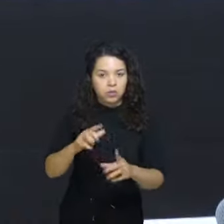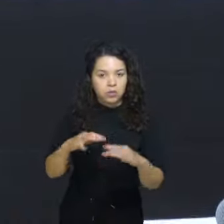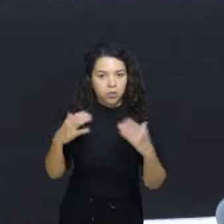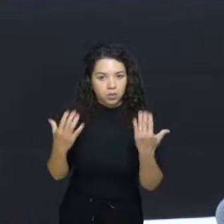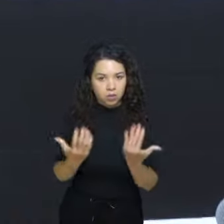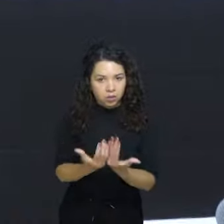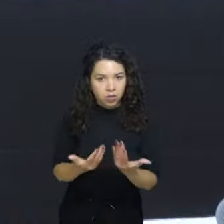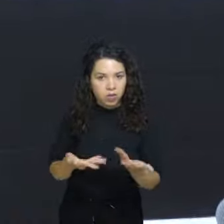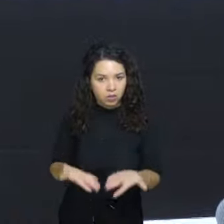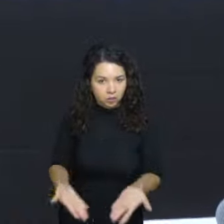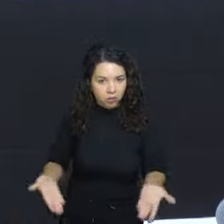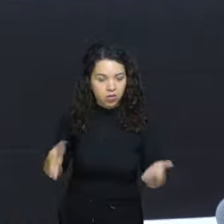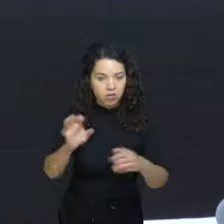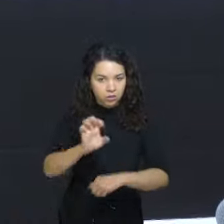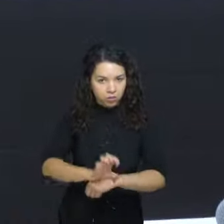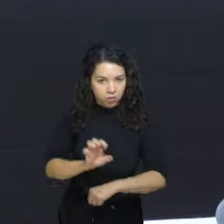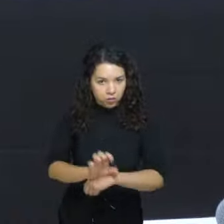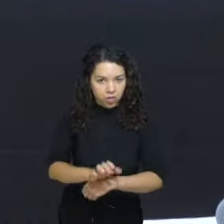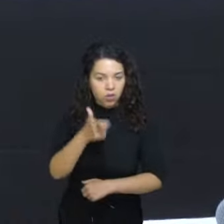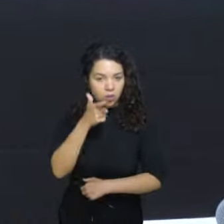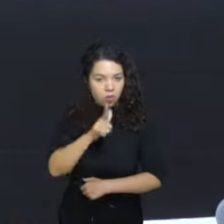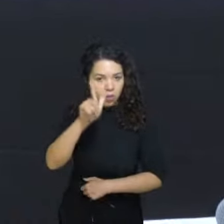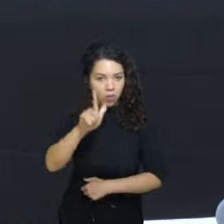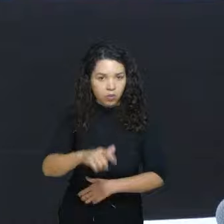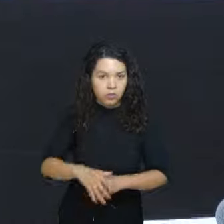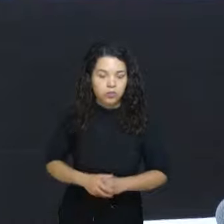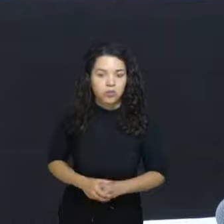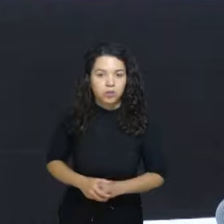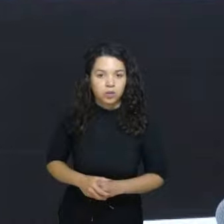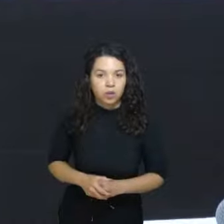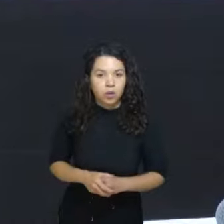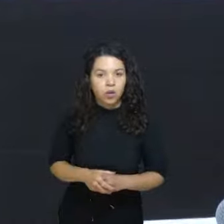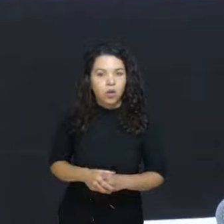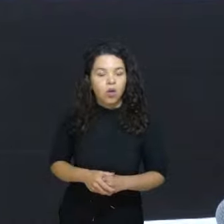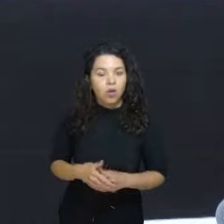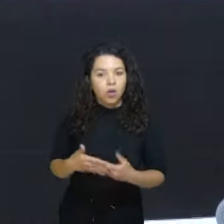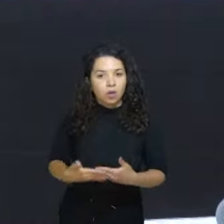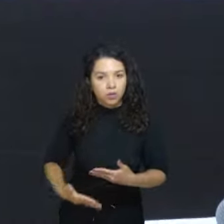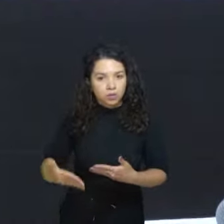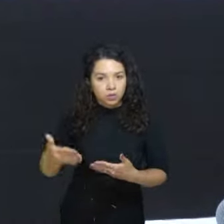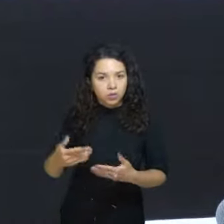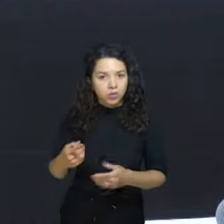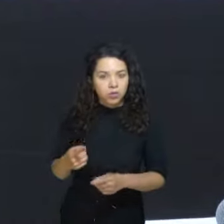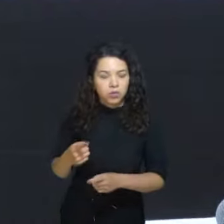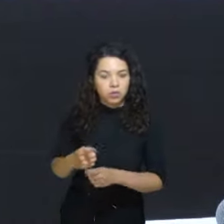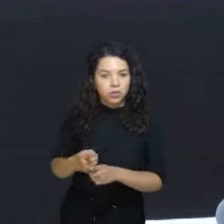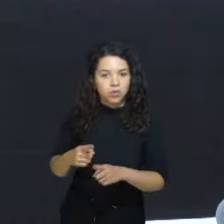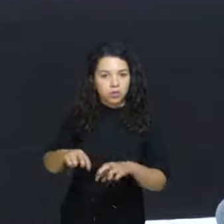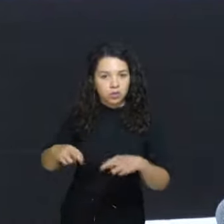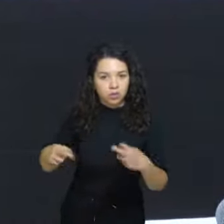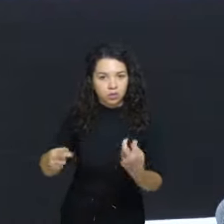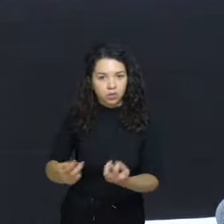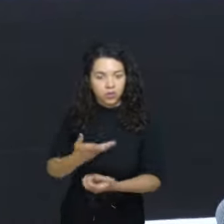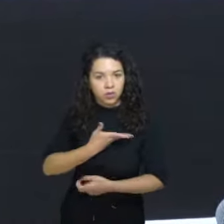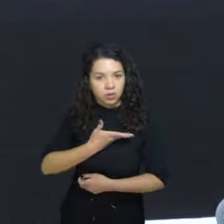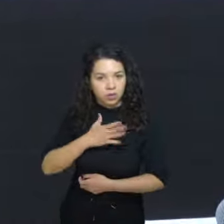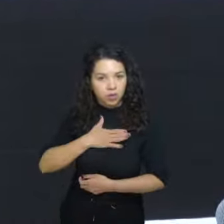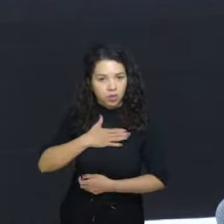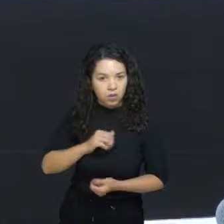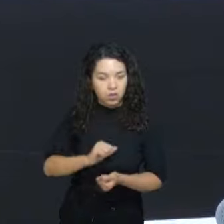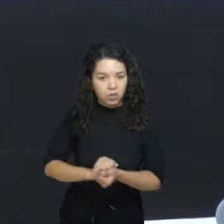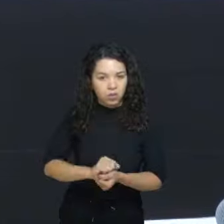realizado aqui estado um congresso que nasceu de um de um encontro de amigos estávamos eu Dr Fabiano junto com o Dr